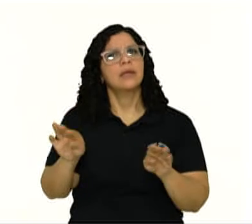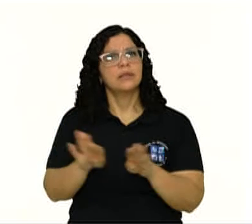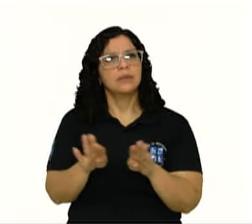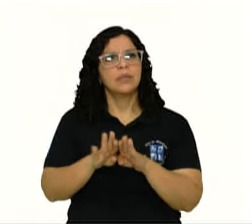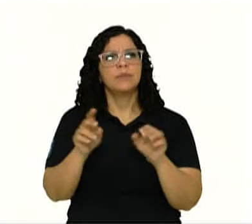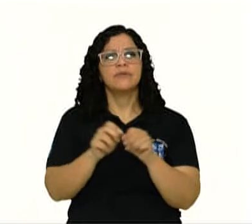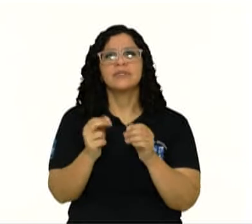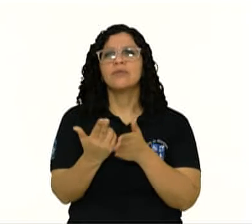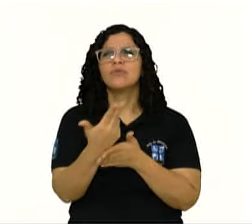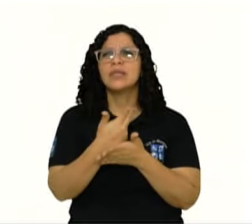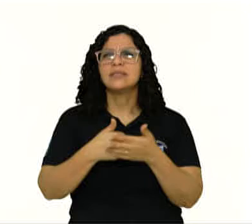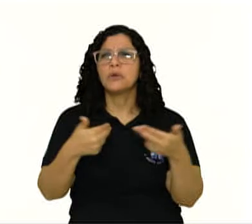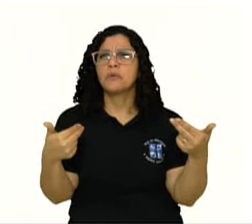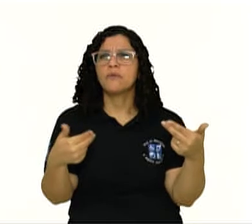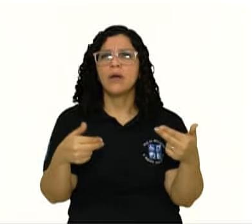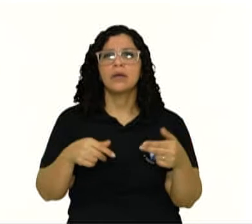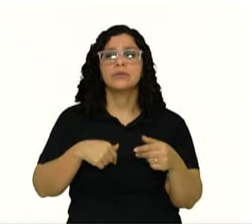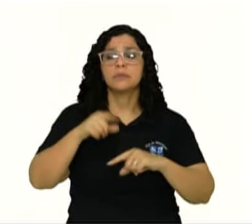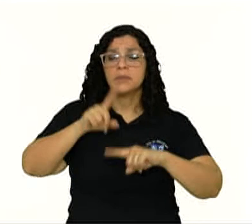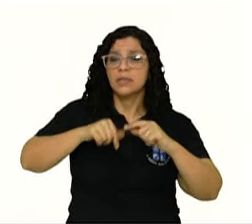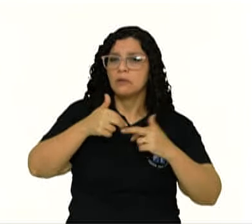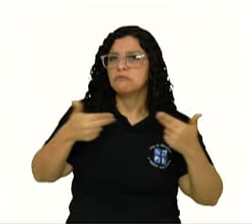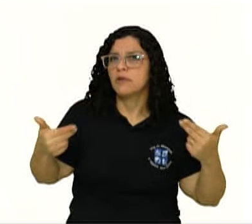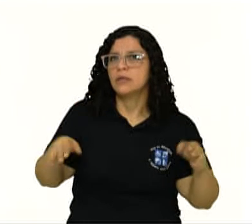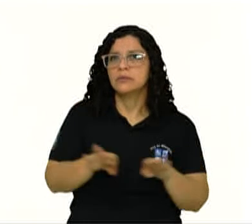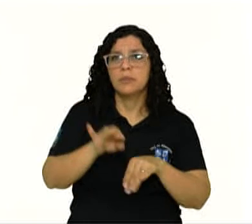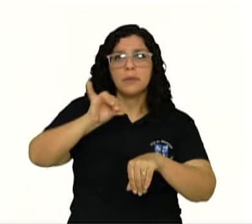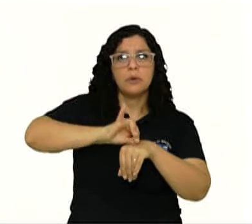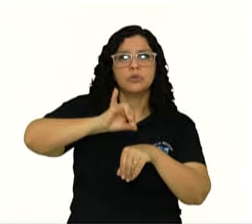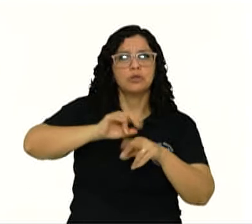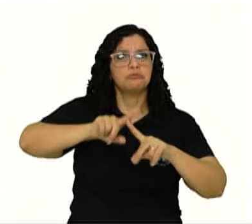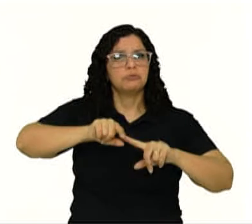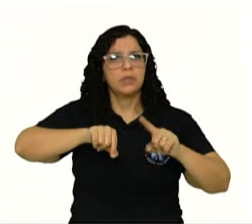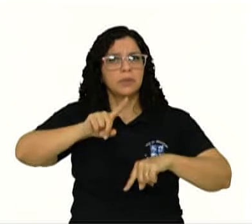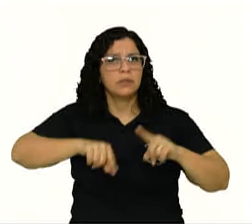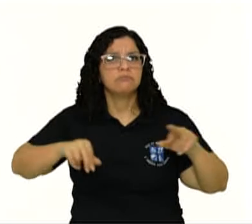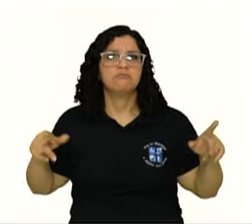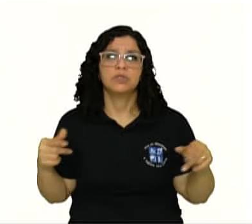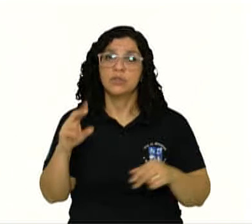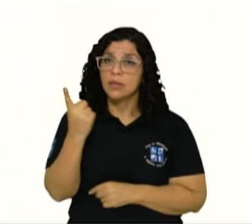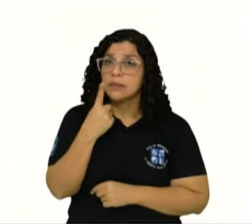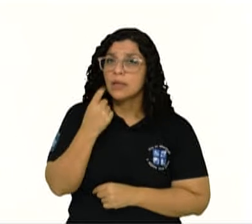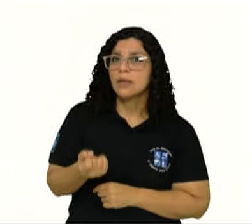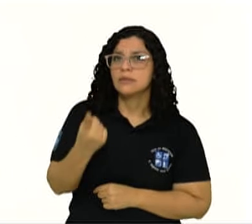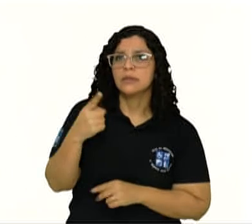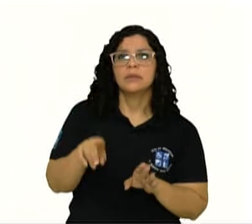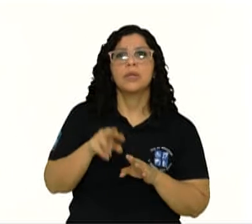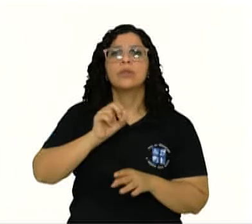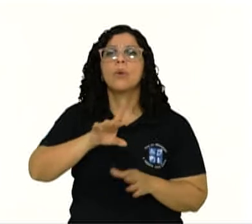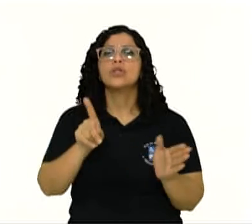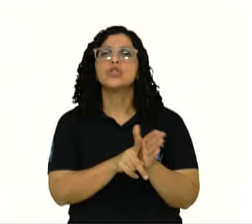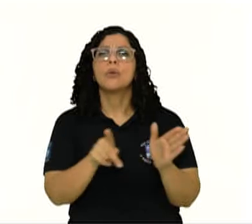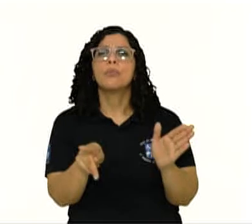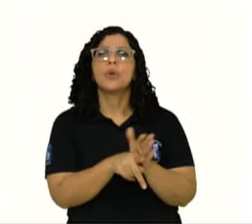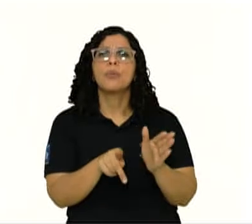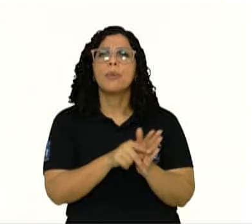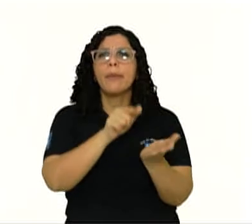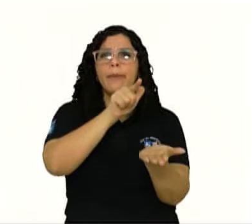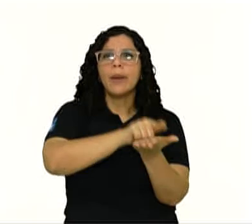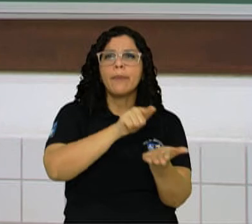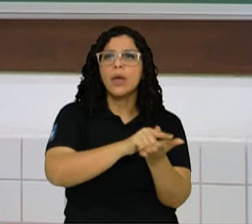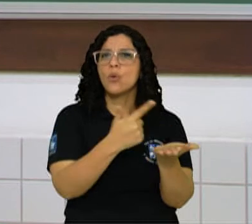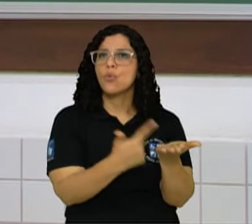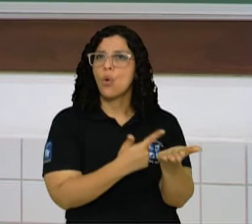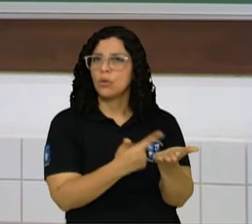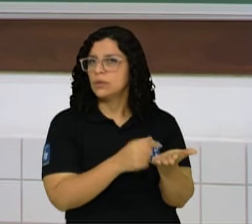possibilita a gravação de materiais diversos, de objetos, né? O que é bem interessante, que não fique mais só em